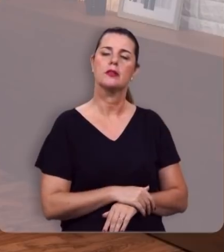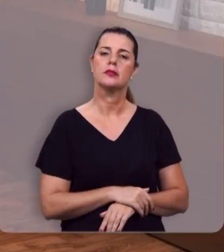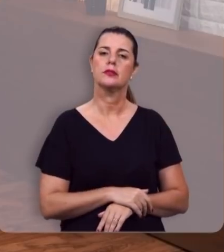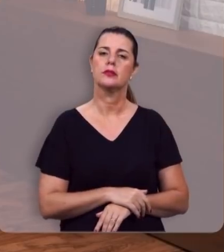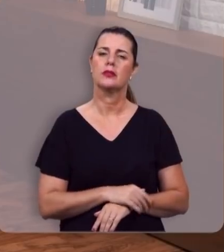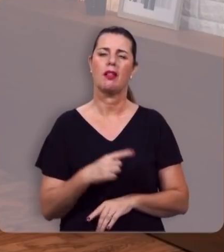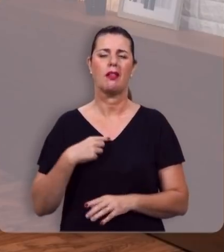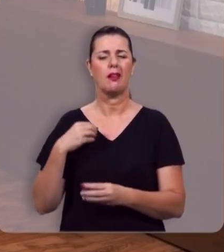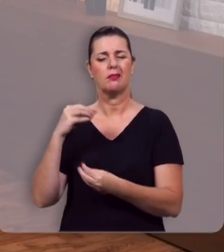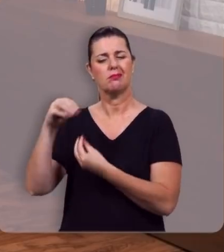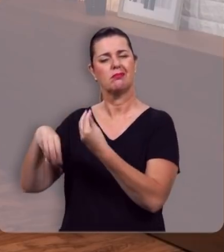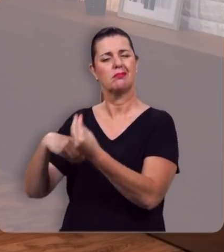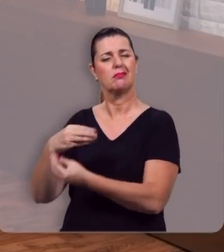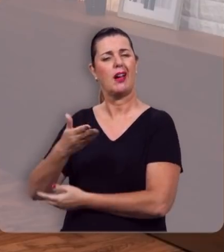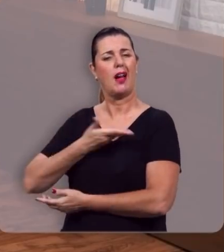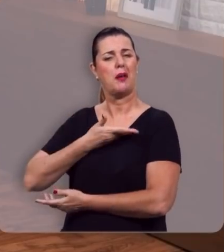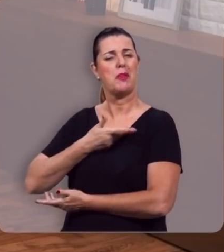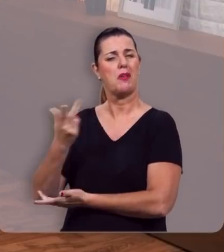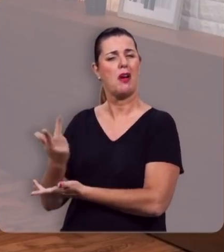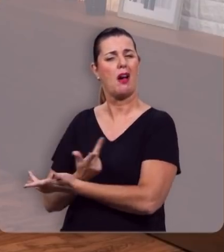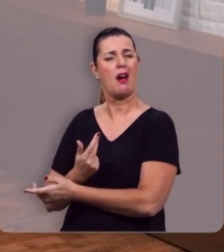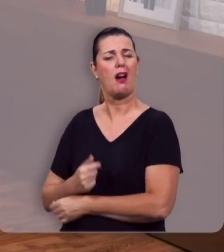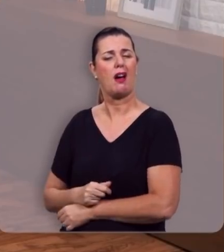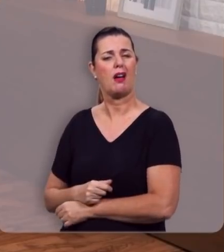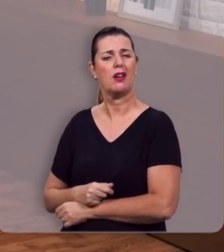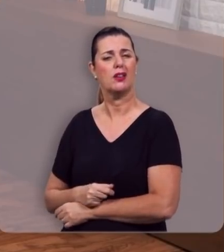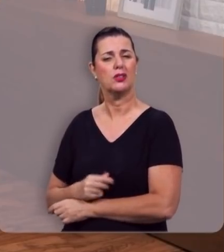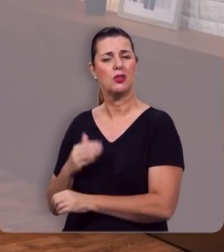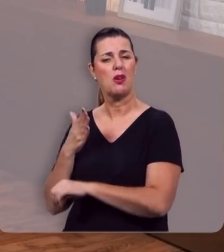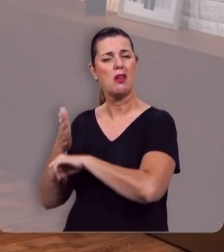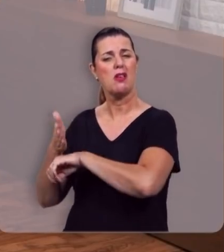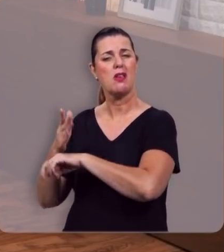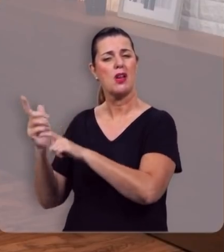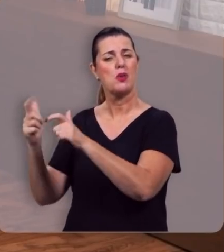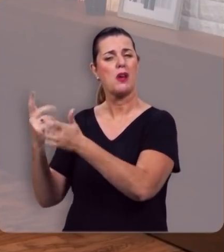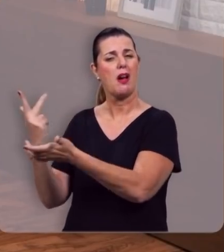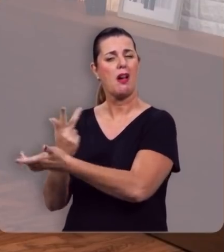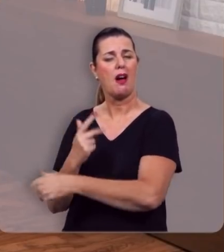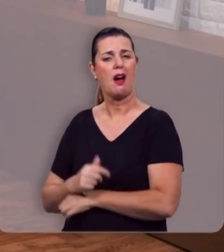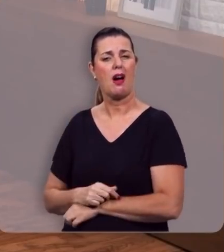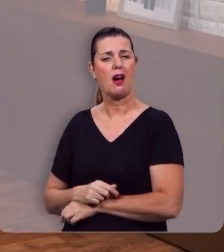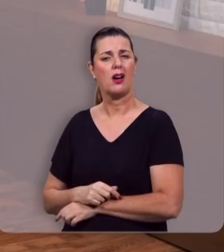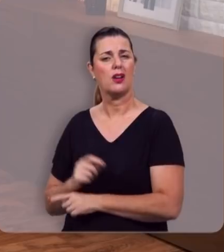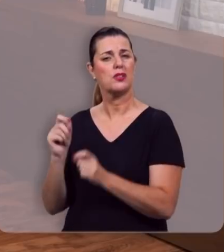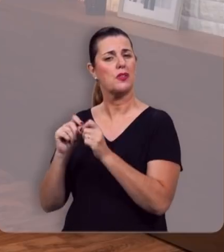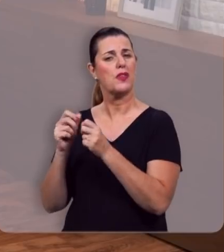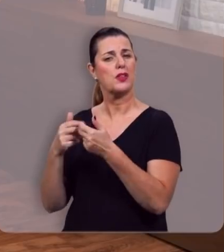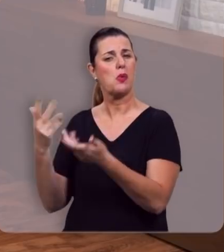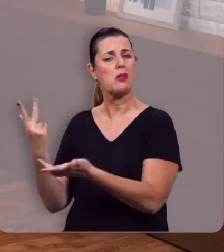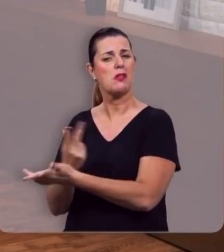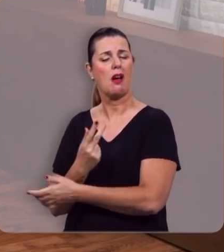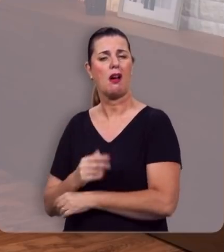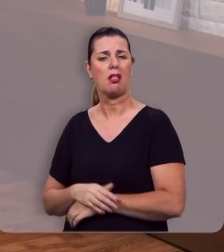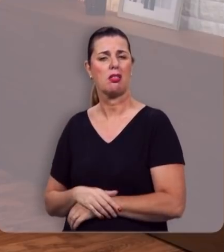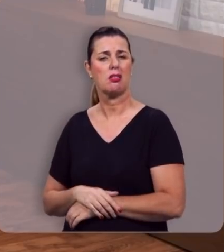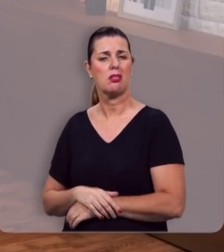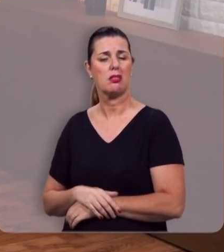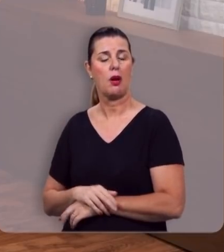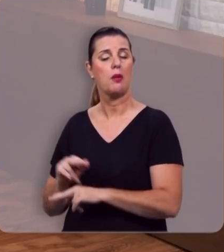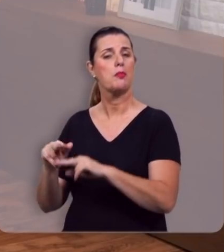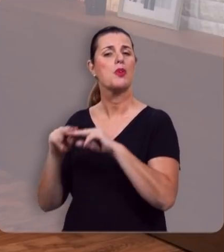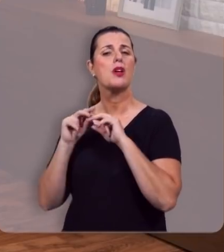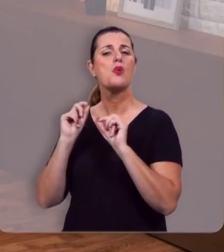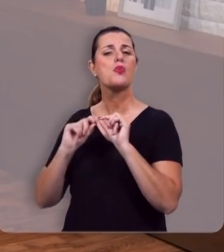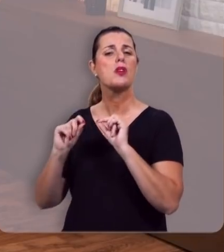Se envolveram com amizades erradas, frequentaram lugares errados, fizeram coisas erradas por